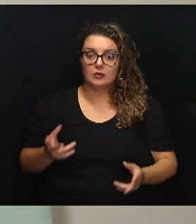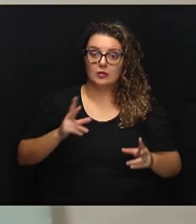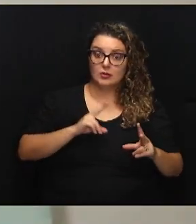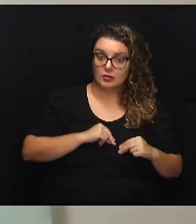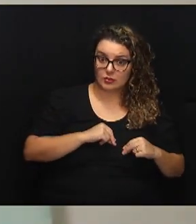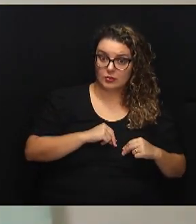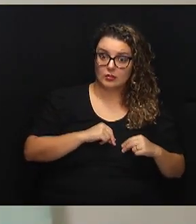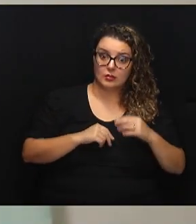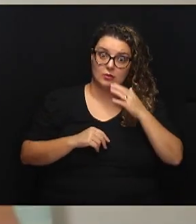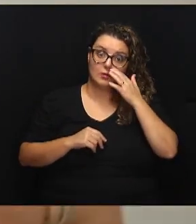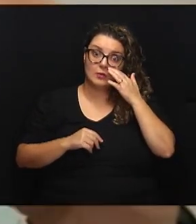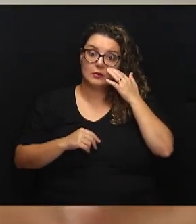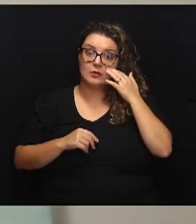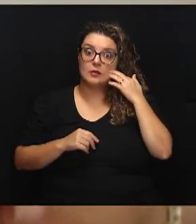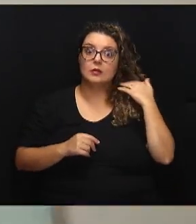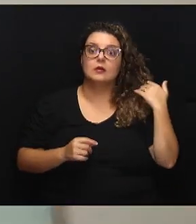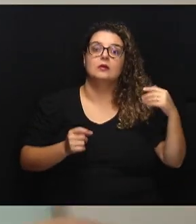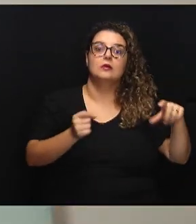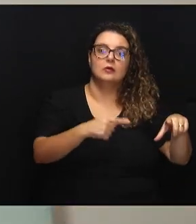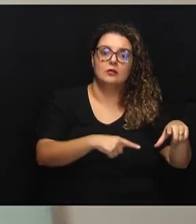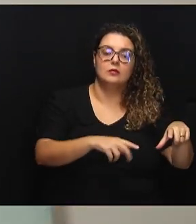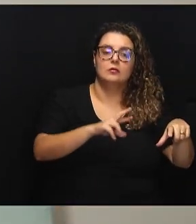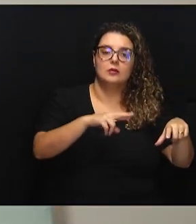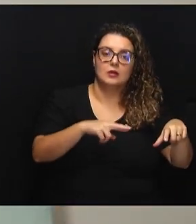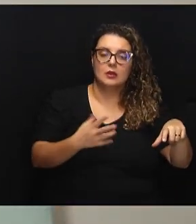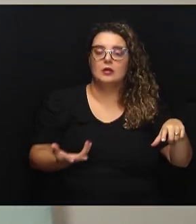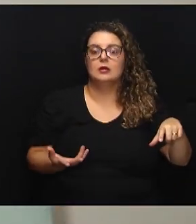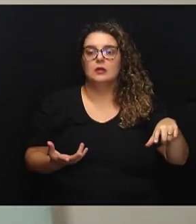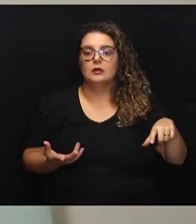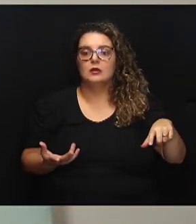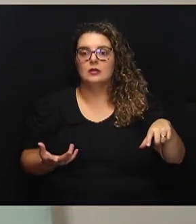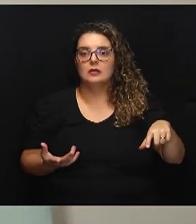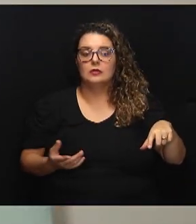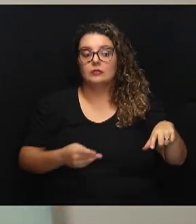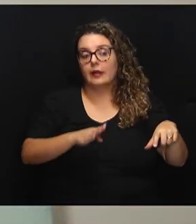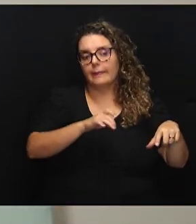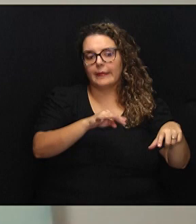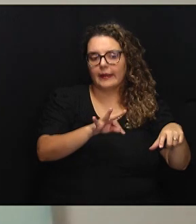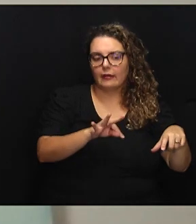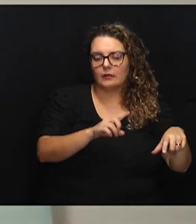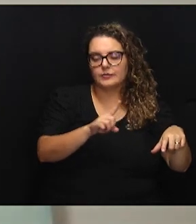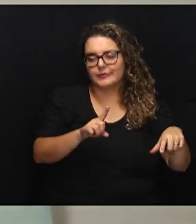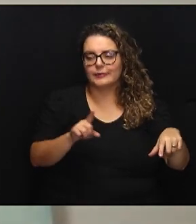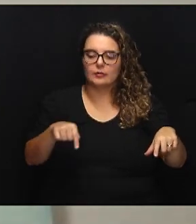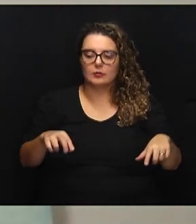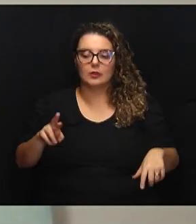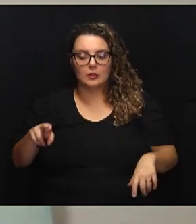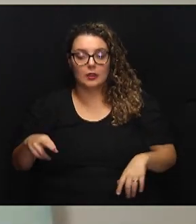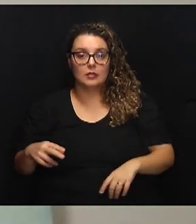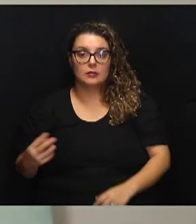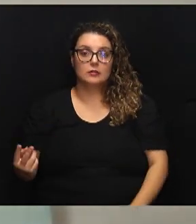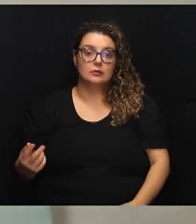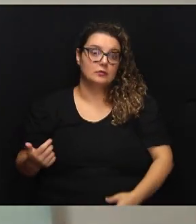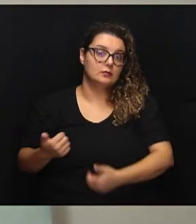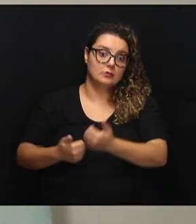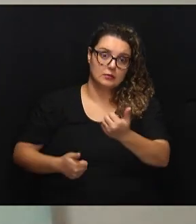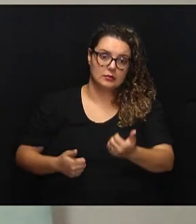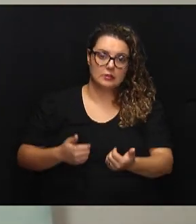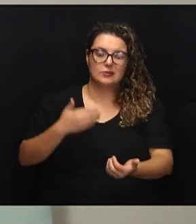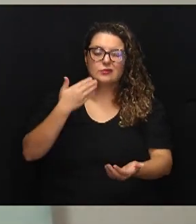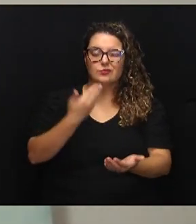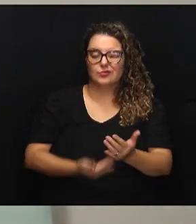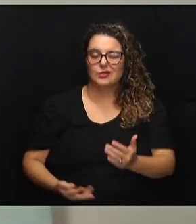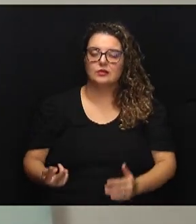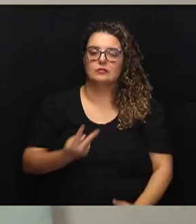foi dado por conta disso e não por conta do futebol em si, né? E isso vem desvalorizando a credibilidade